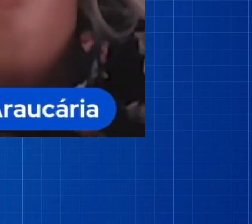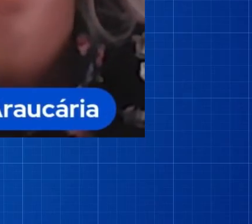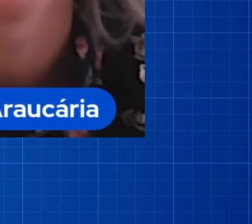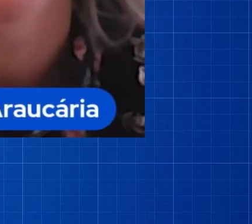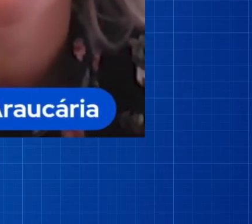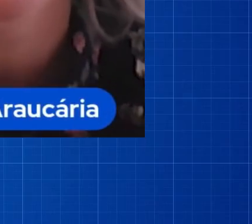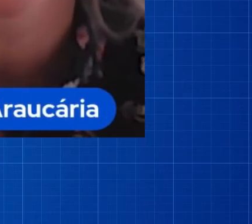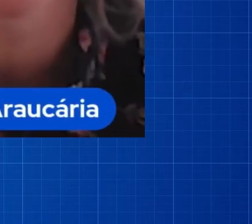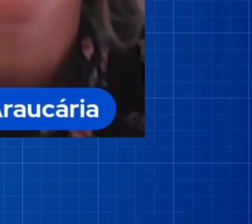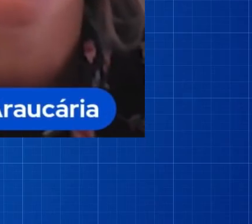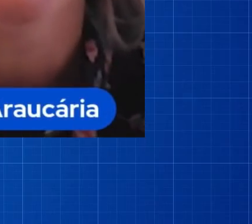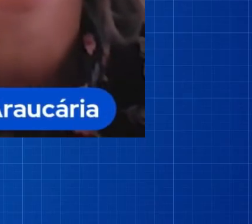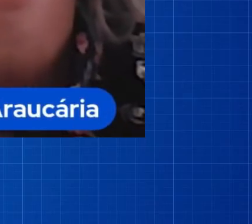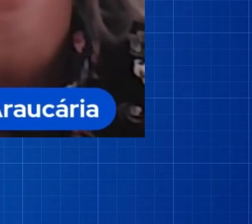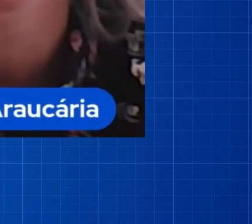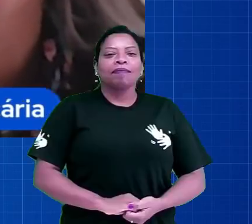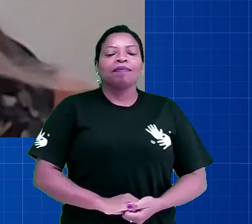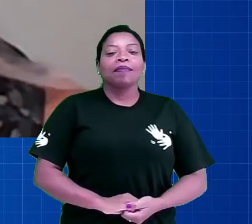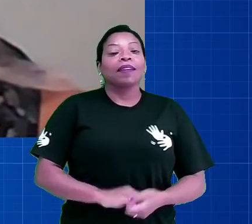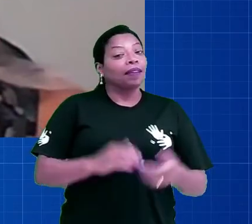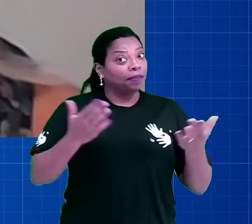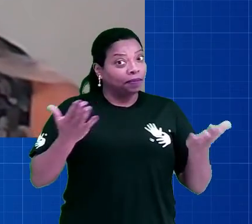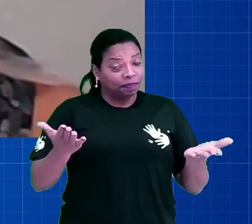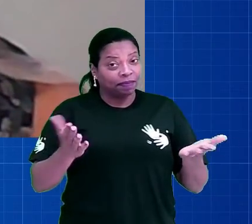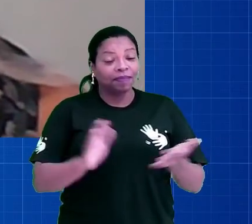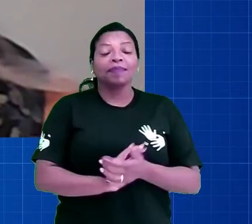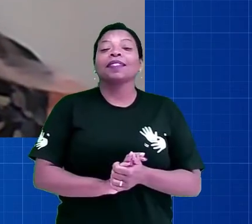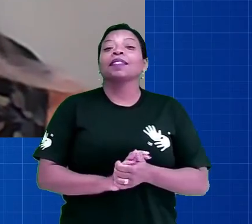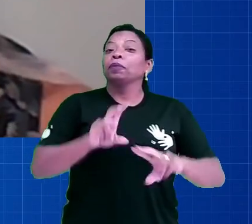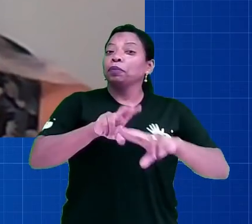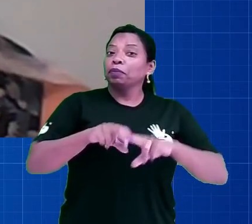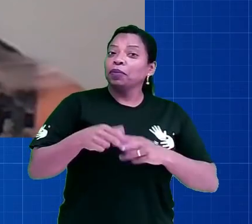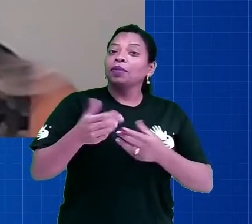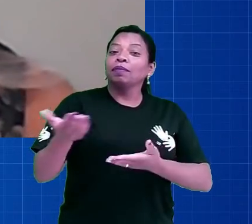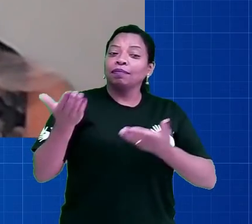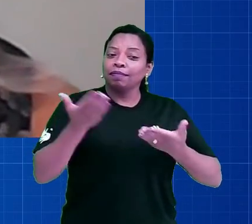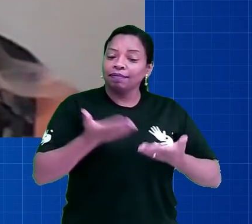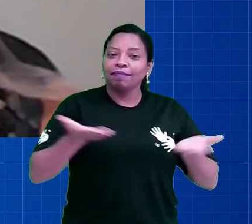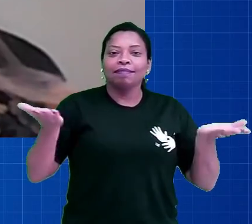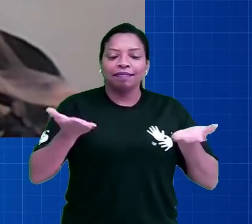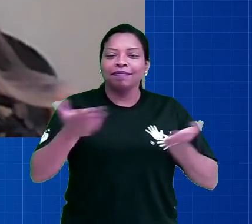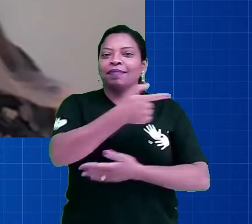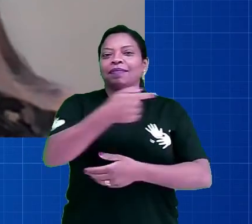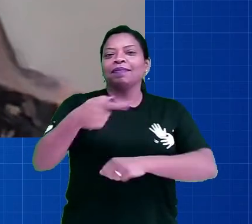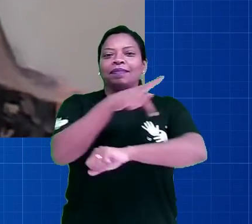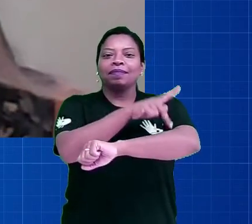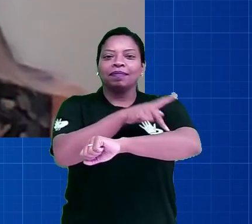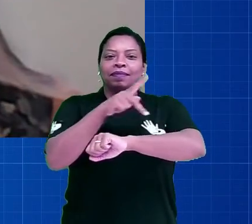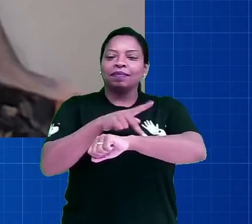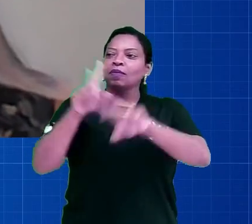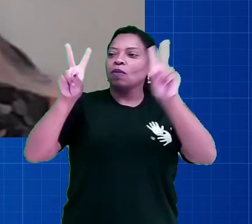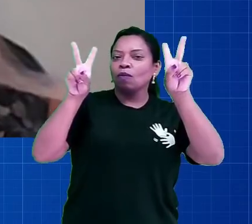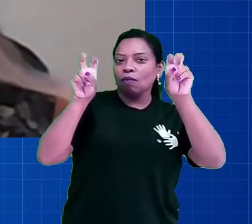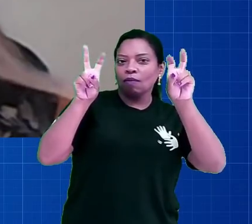Então, professora, até por isso que a gente quis trazer para a Semana Pedagógica essa pauta, né, das práticas colaborativas e